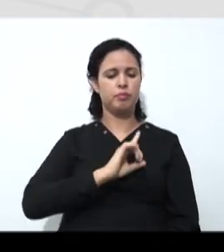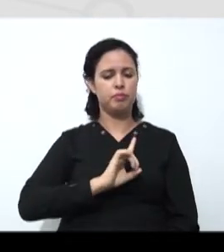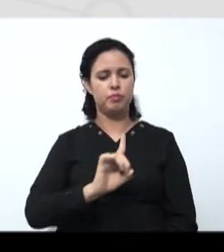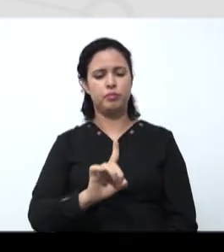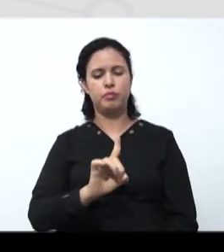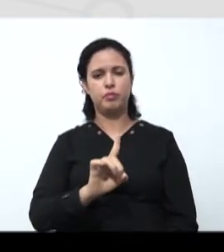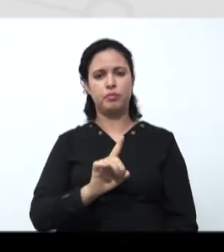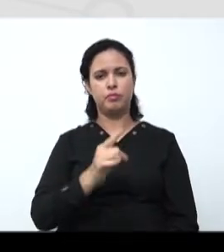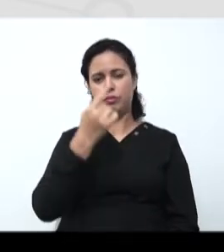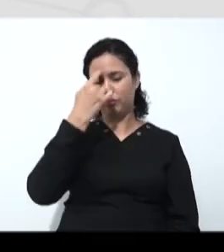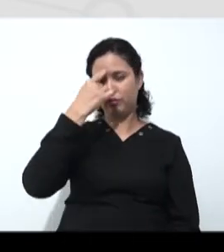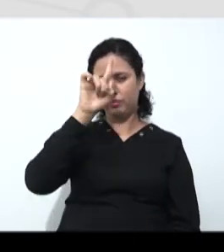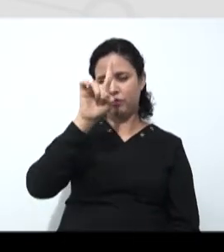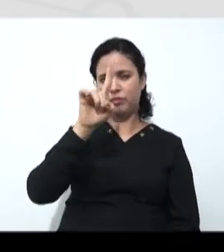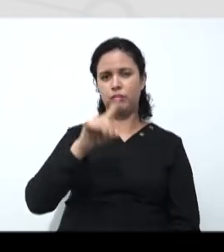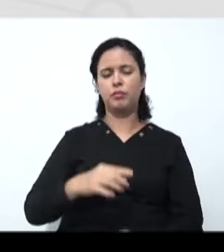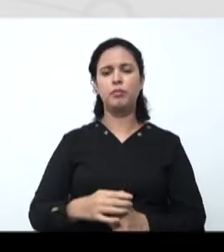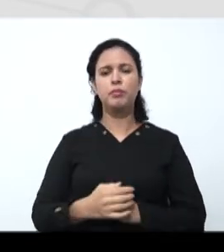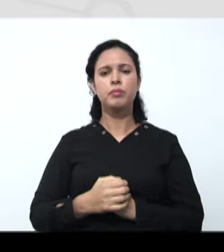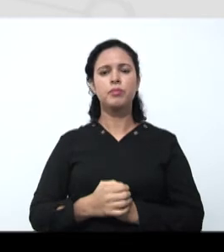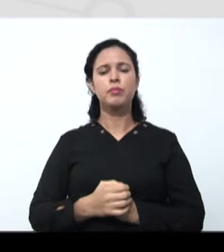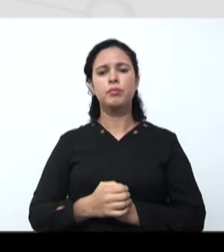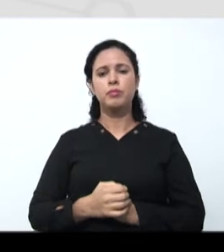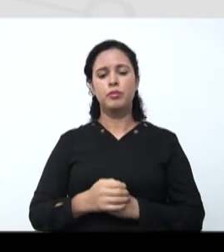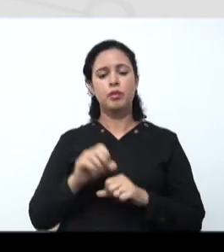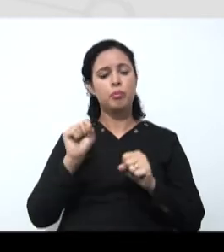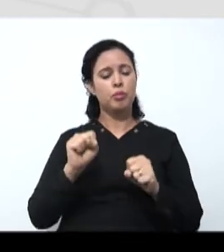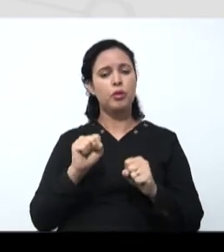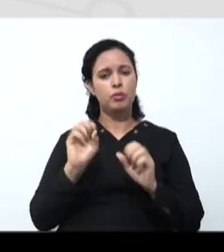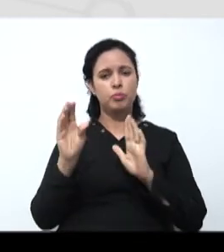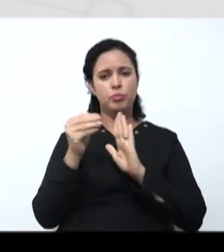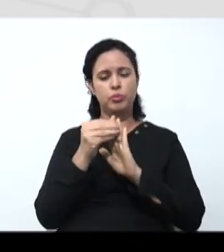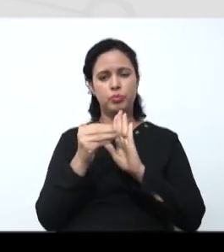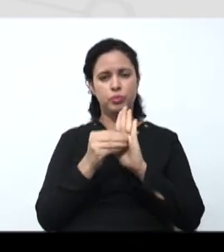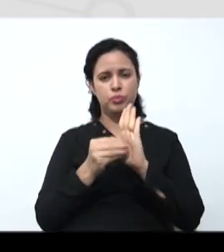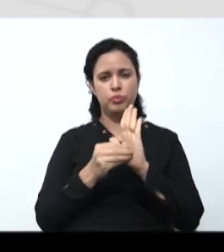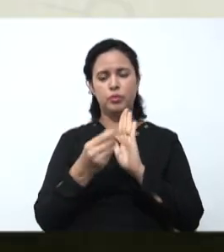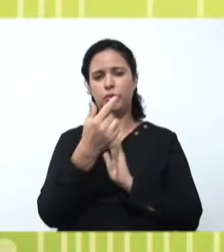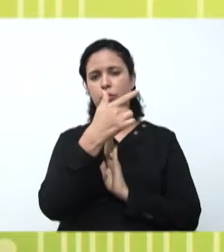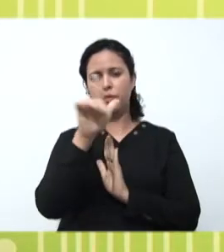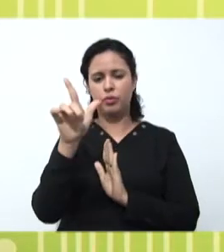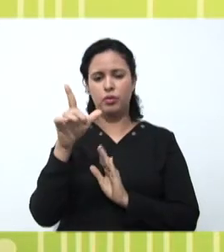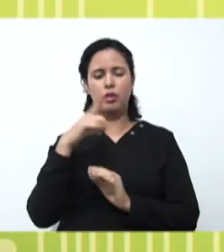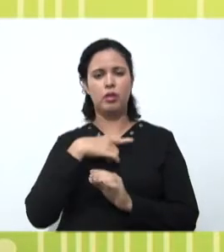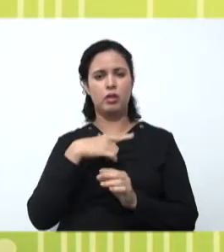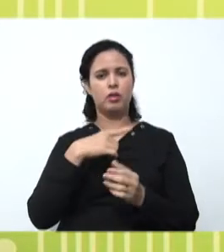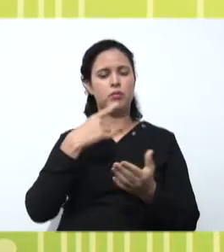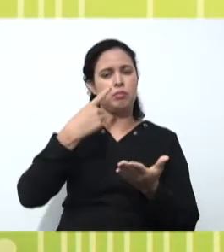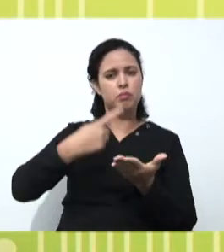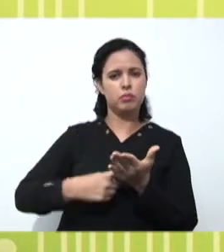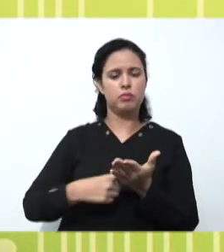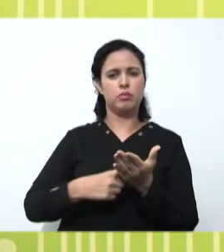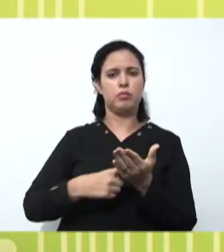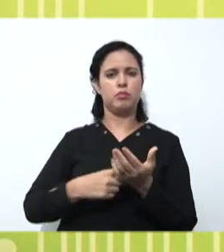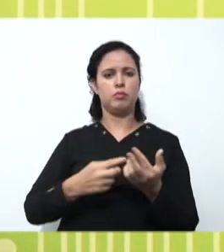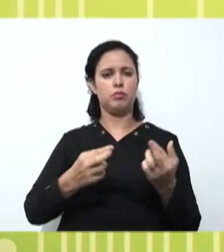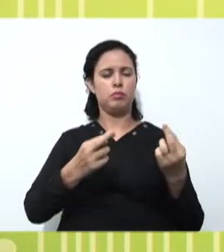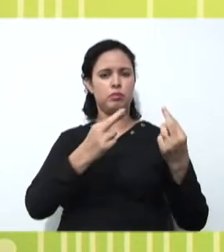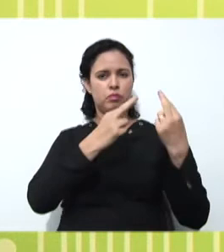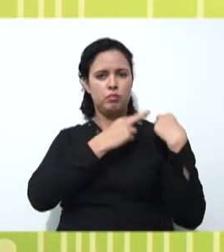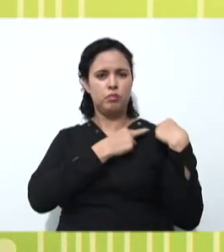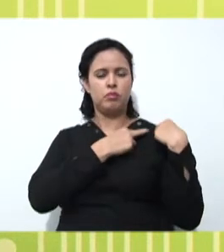e criatividade, mas vocês poderiam ter colocado muitas outras mais. Ele tem comprometimento, ele tem ali